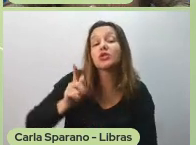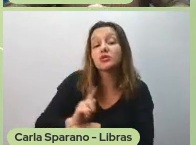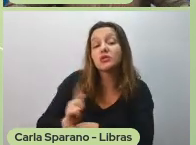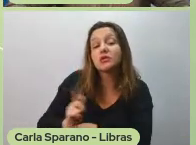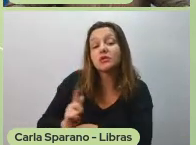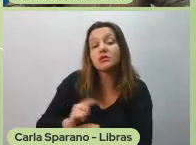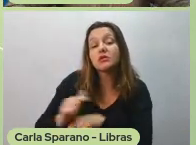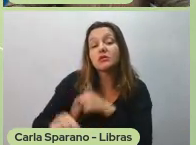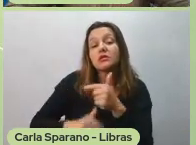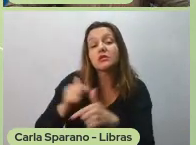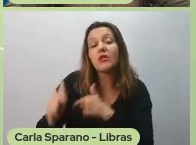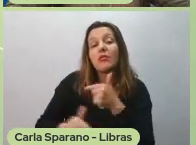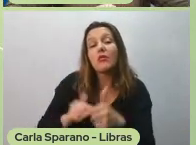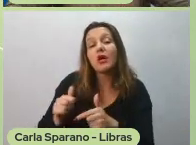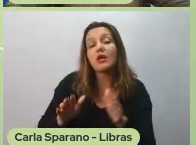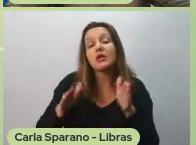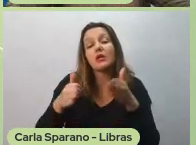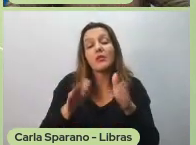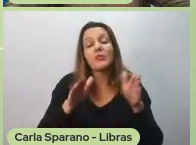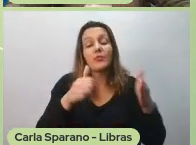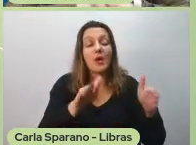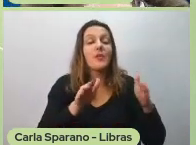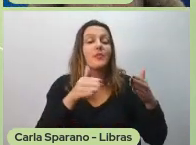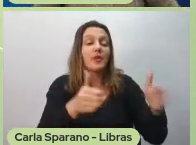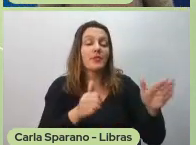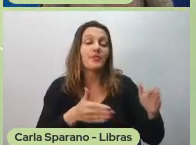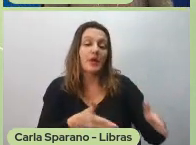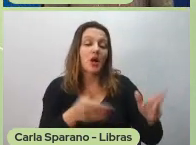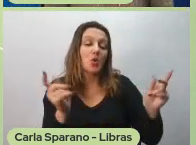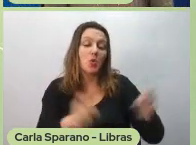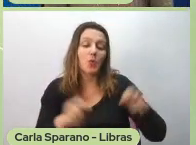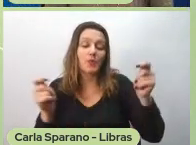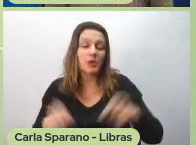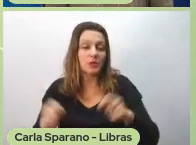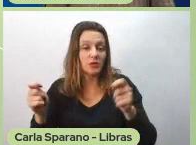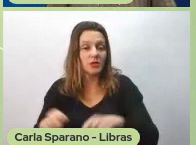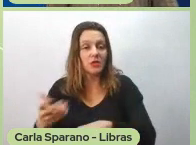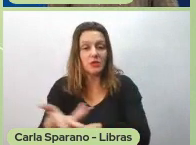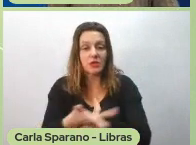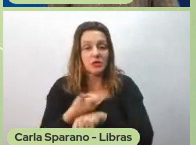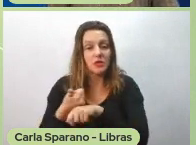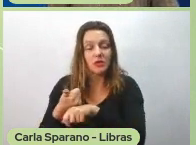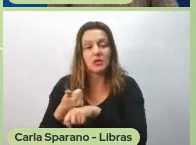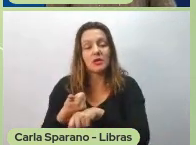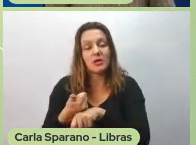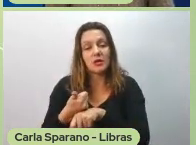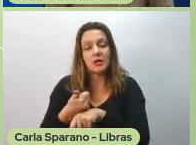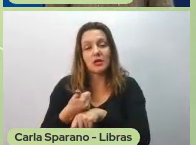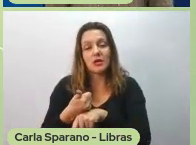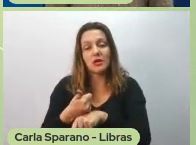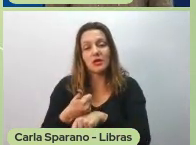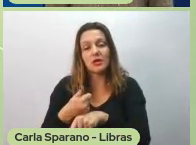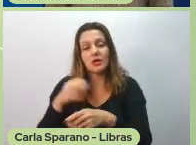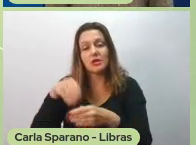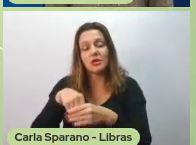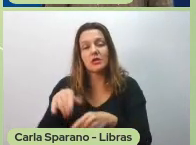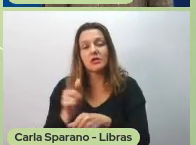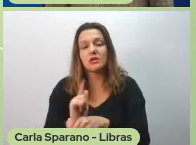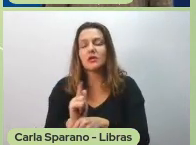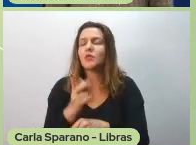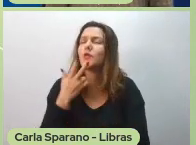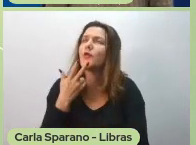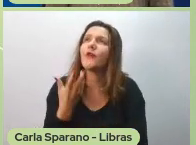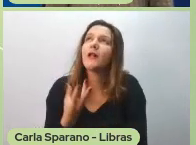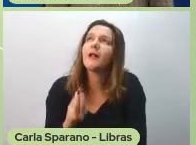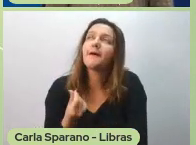elas as competências femininas de liderança, de gestão, que existe um pouco de, como é que eu vou falar isso? Um